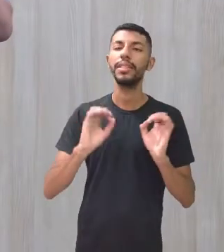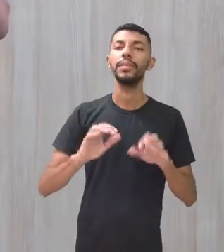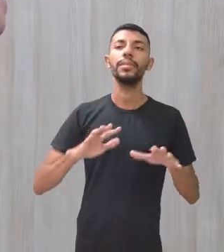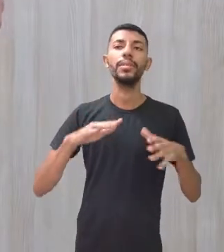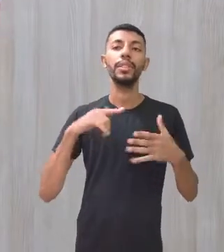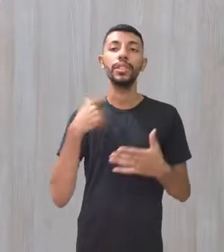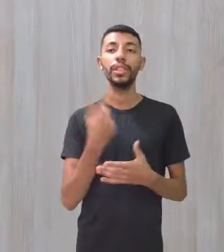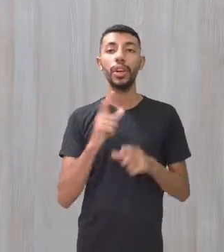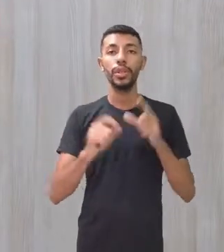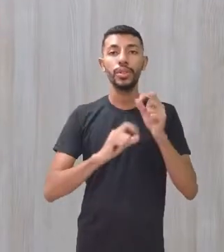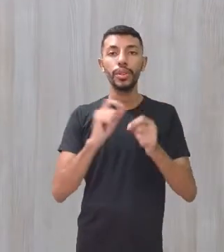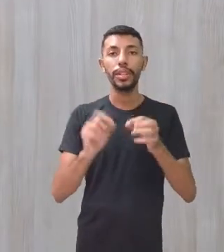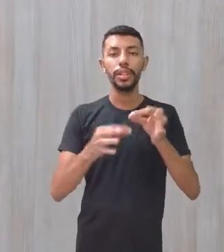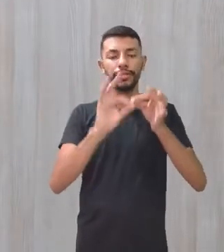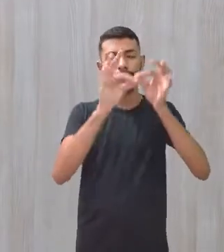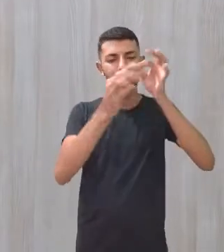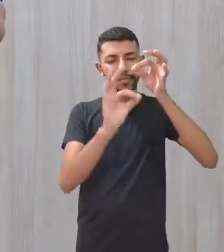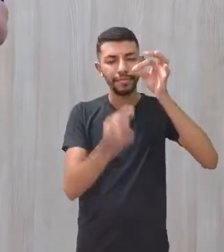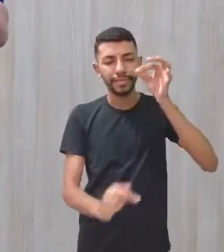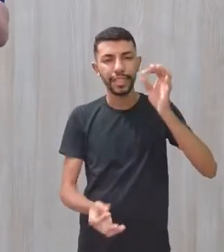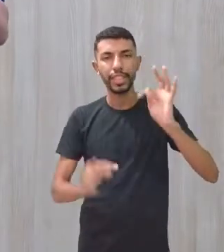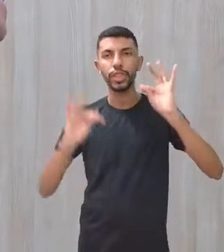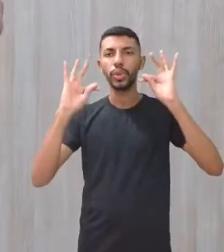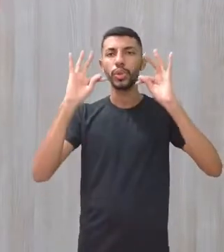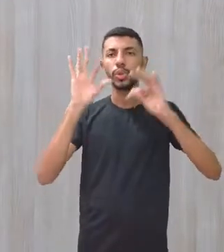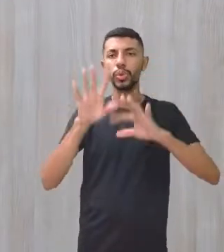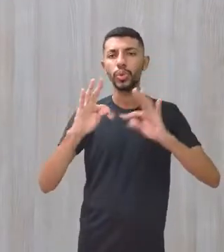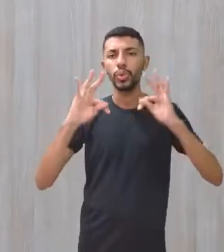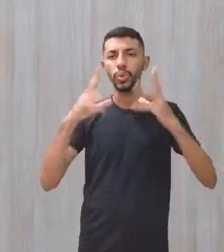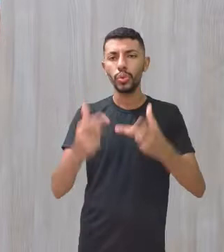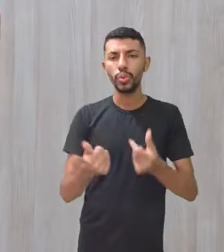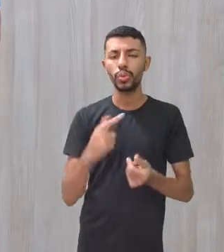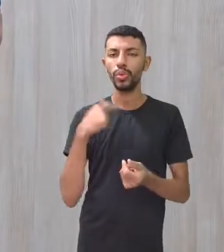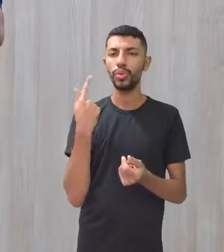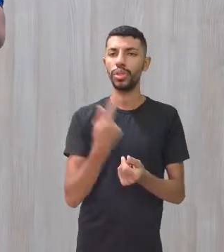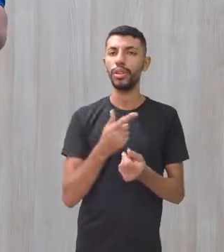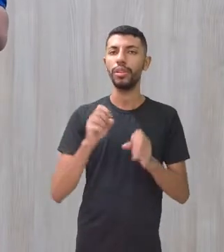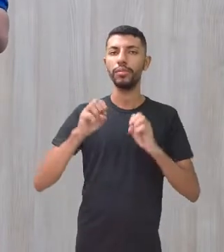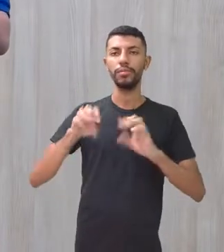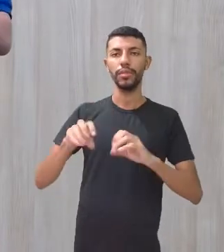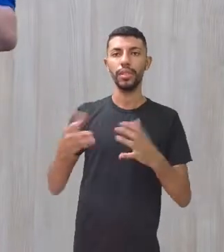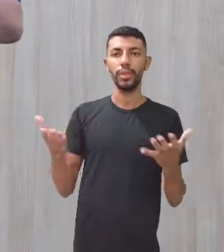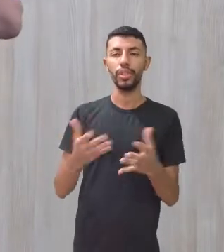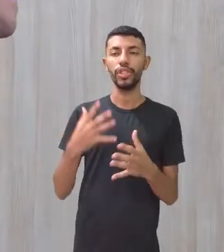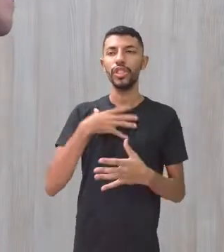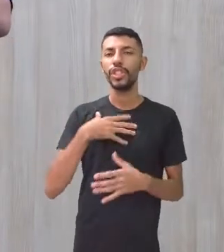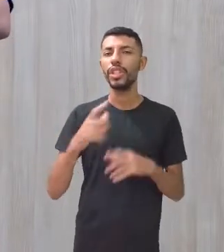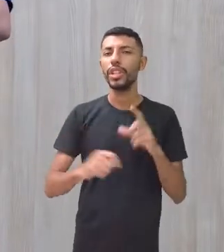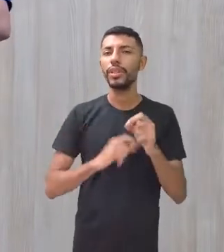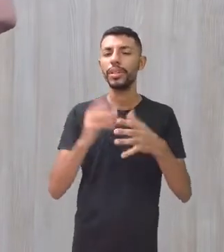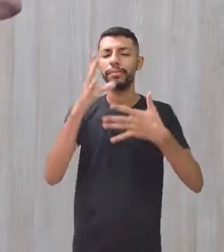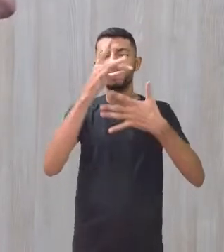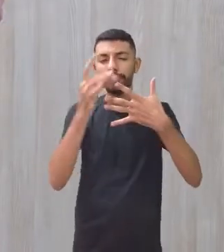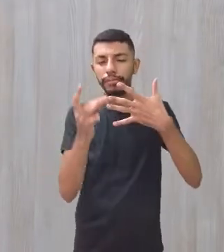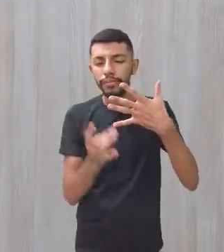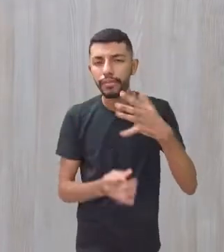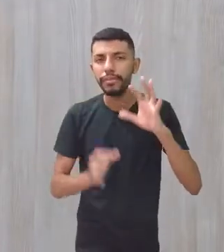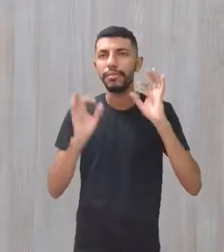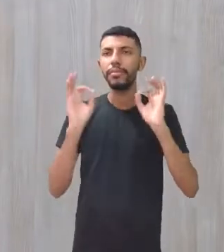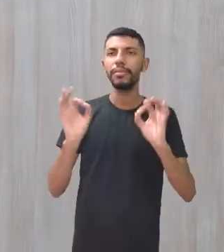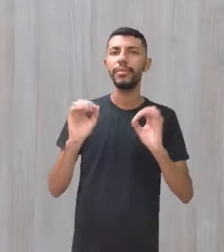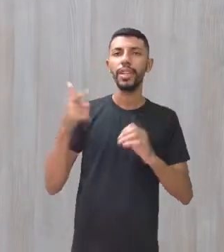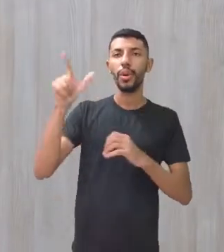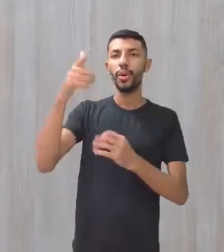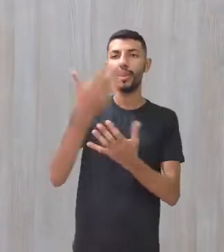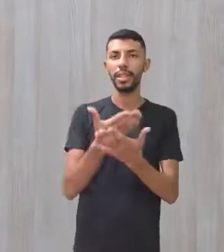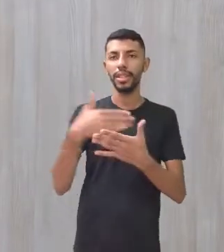vai destrinchar tudo isso que foi colocado aí de forma bem detalhada em